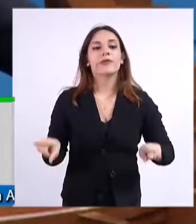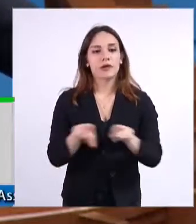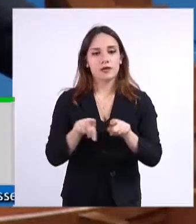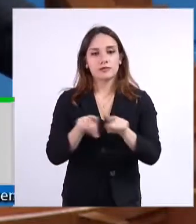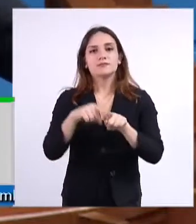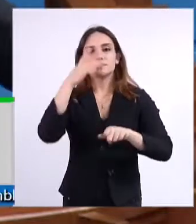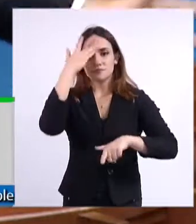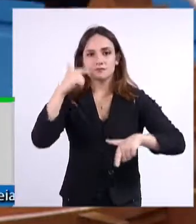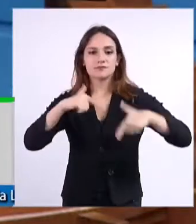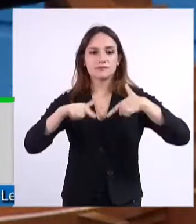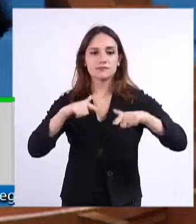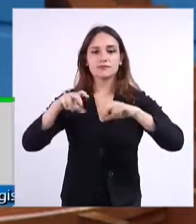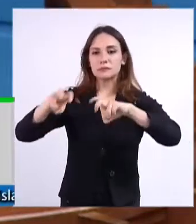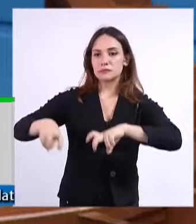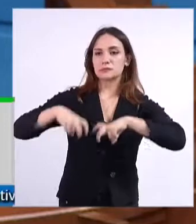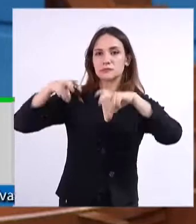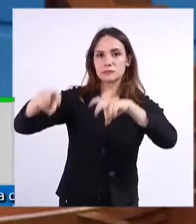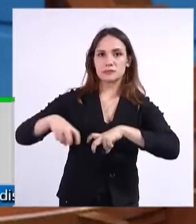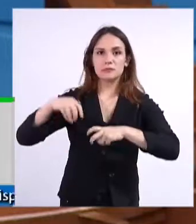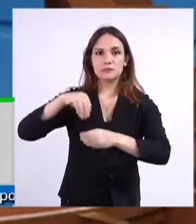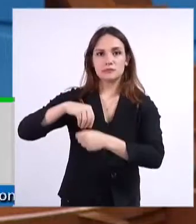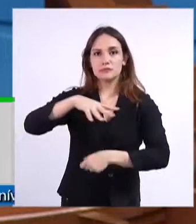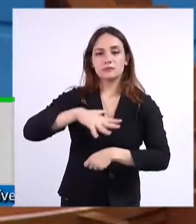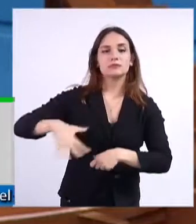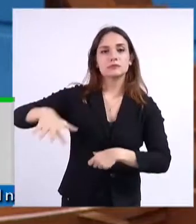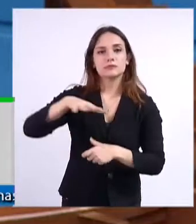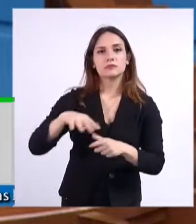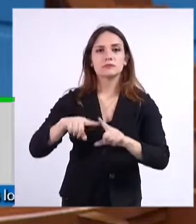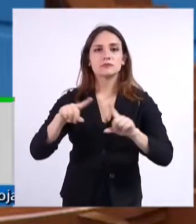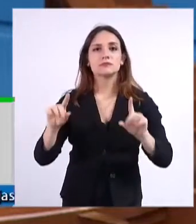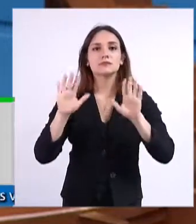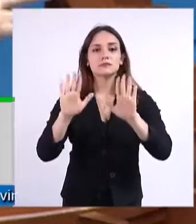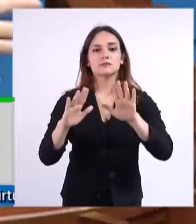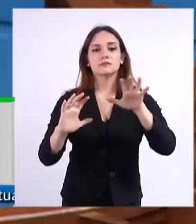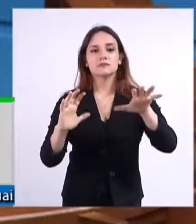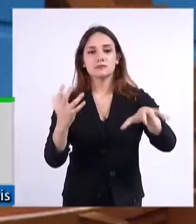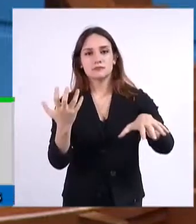rurais. Agora, o Congresso Nacional